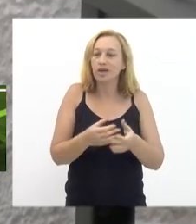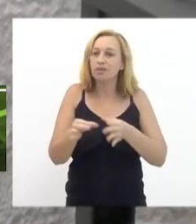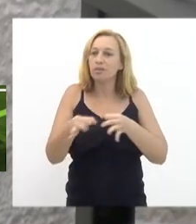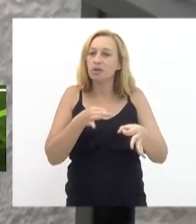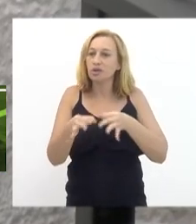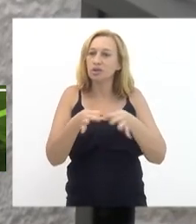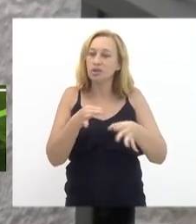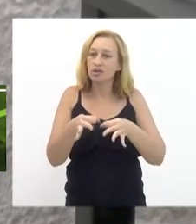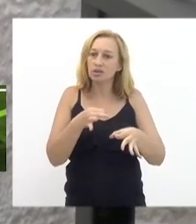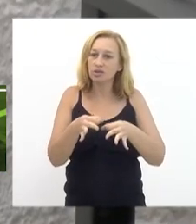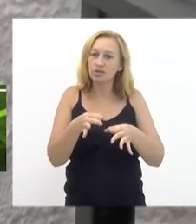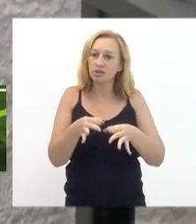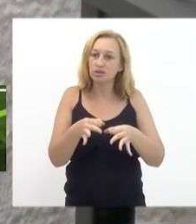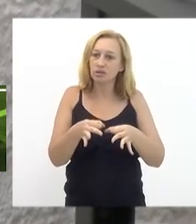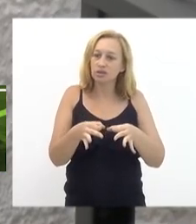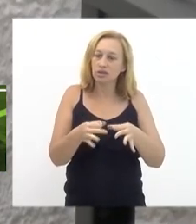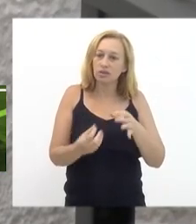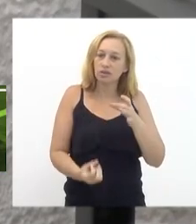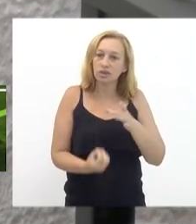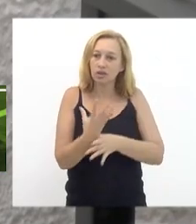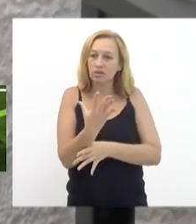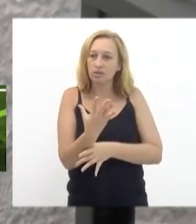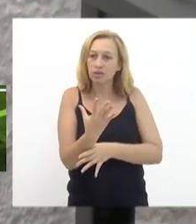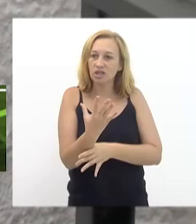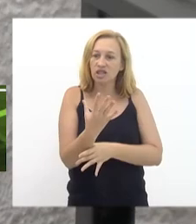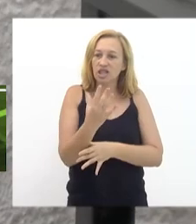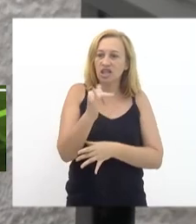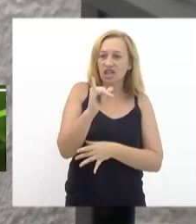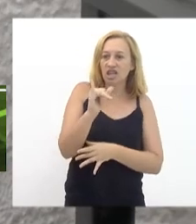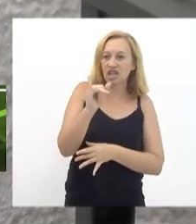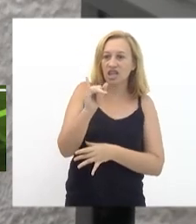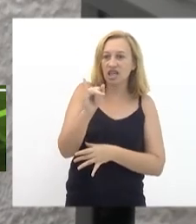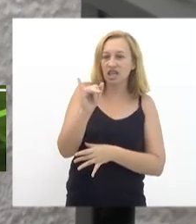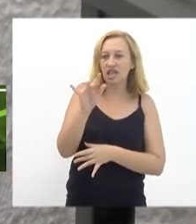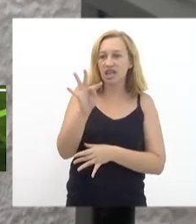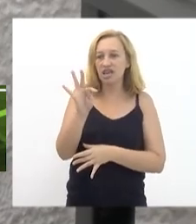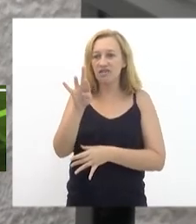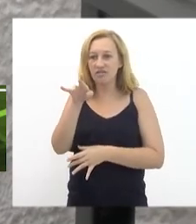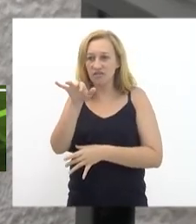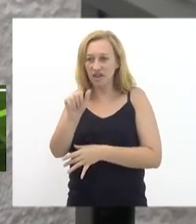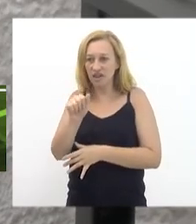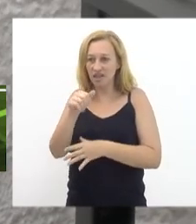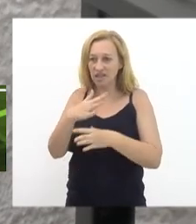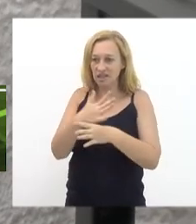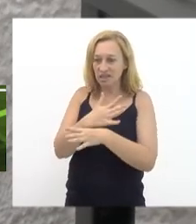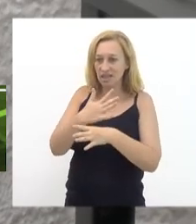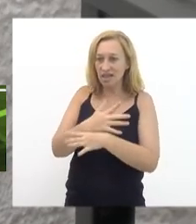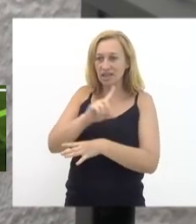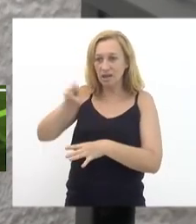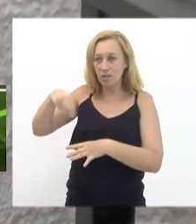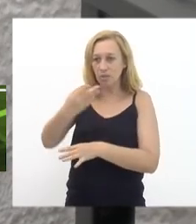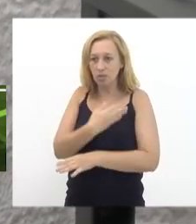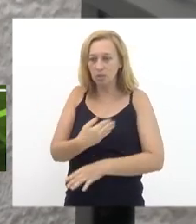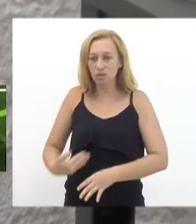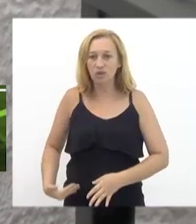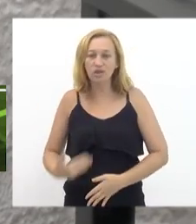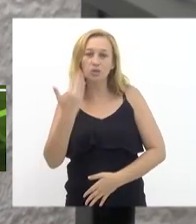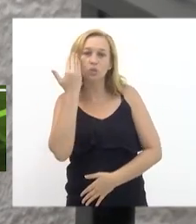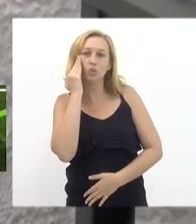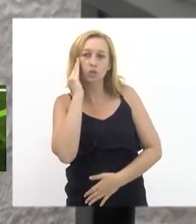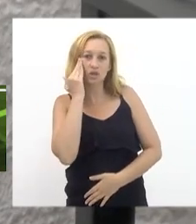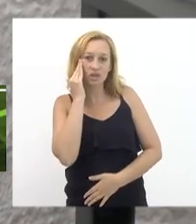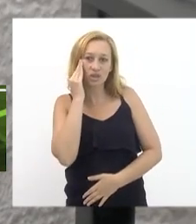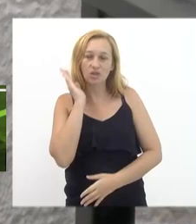o programa chamado infelicidade um programa depois o governador é entendeu